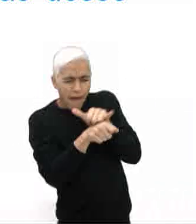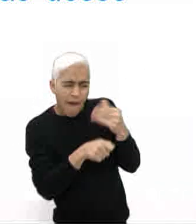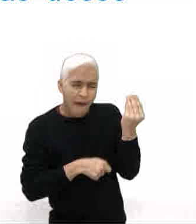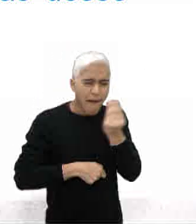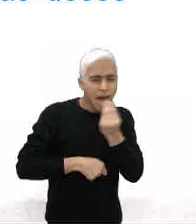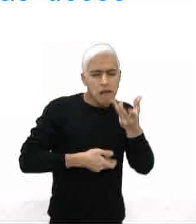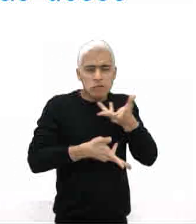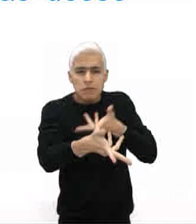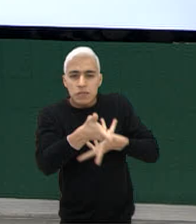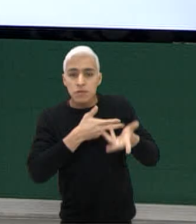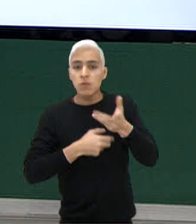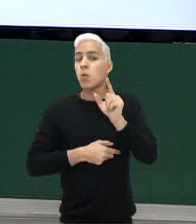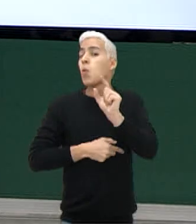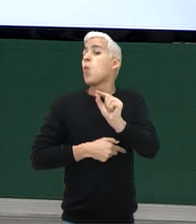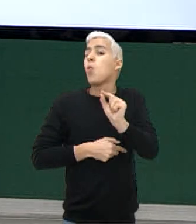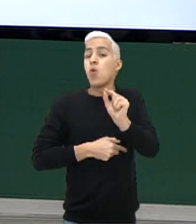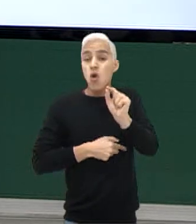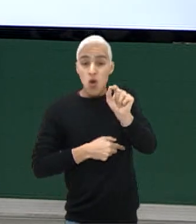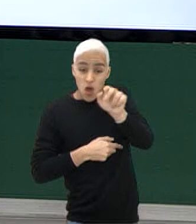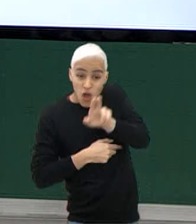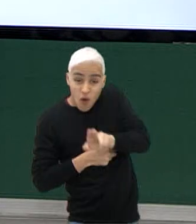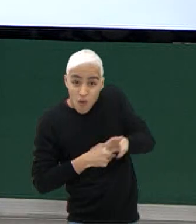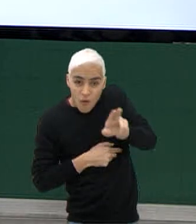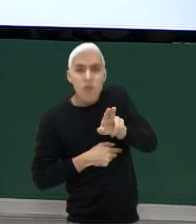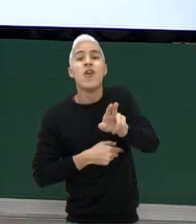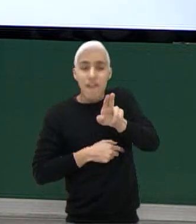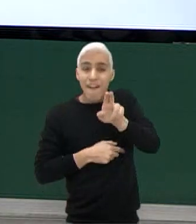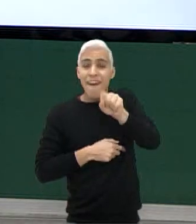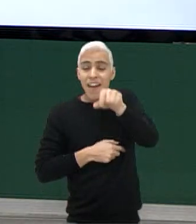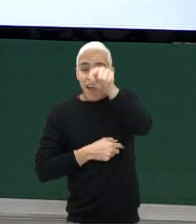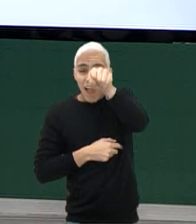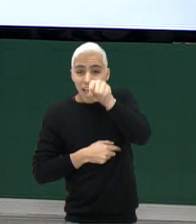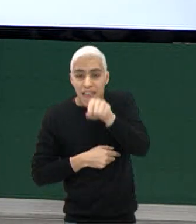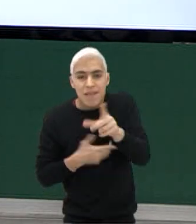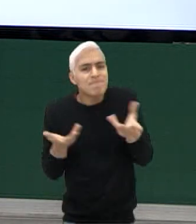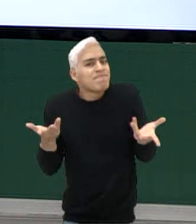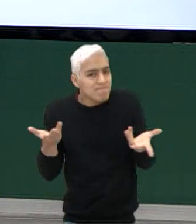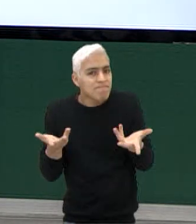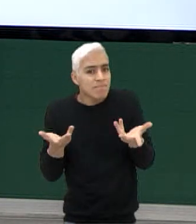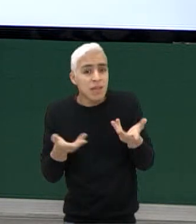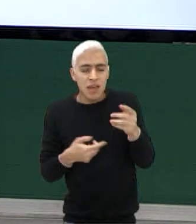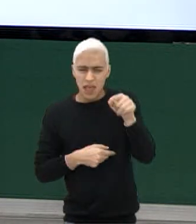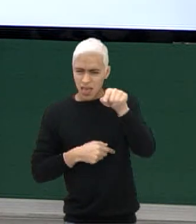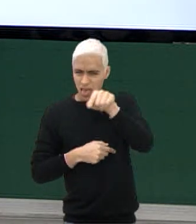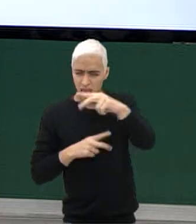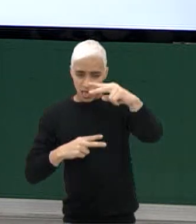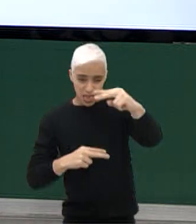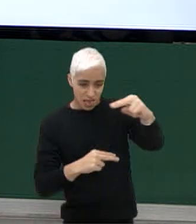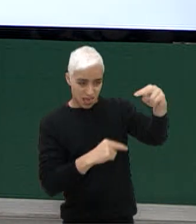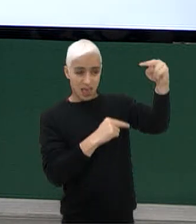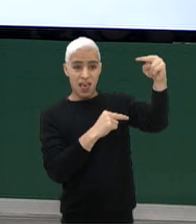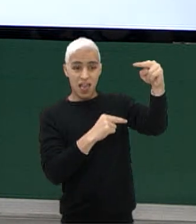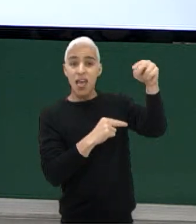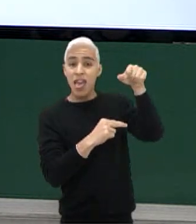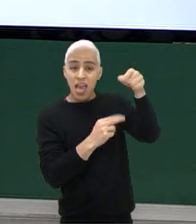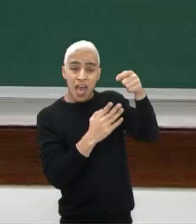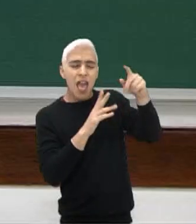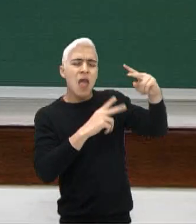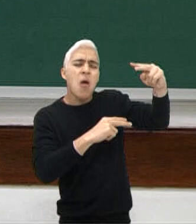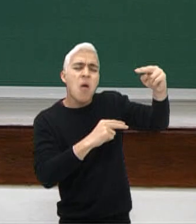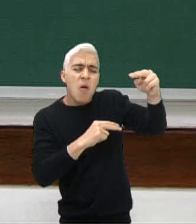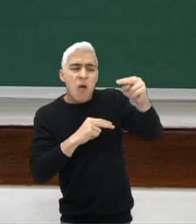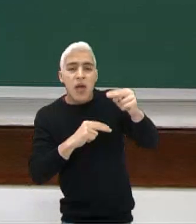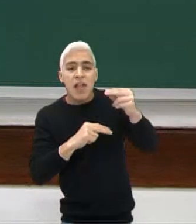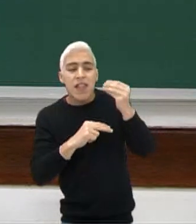seja, eu tenho aqui a utilização dos 2 pontos. Este aqui é um trecho do relato de experiência. Eu